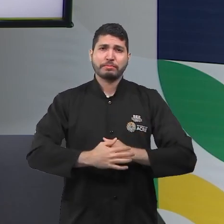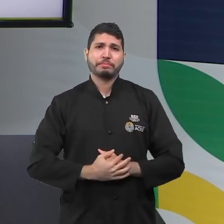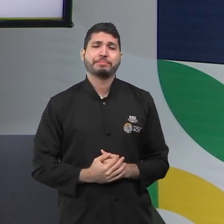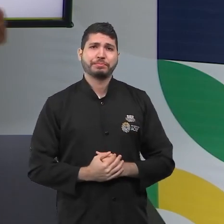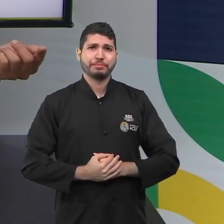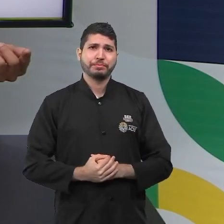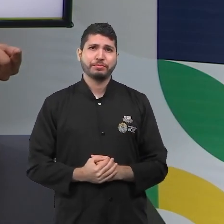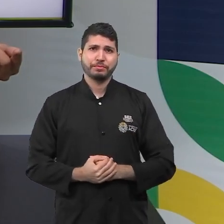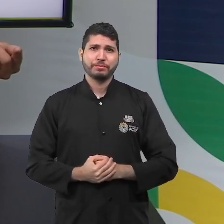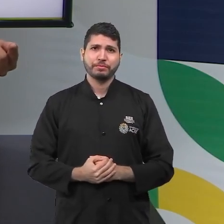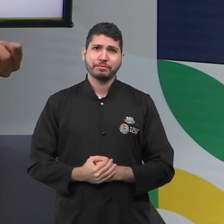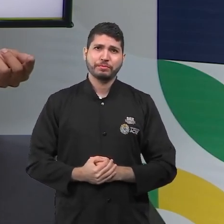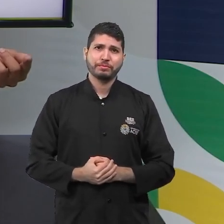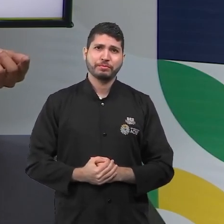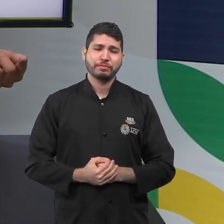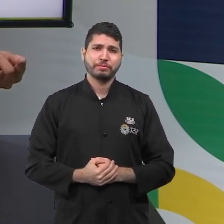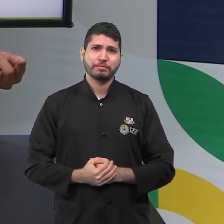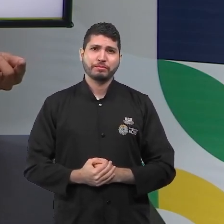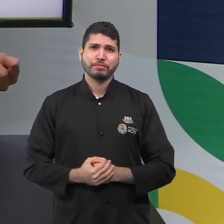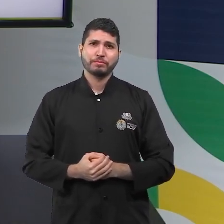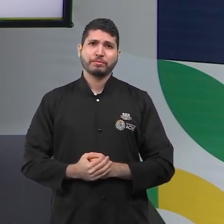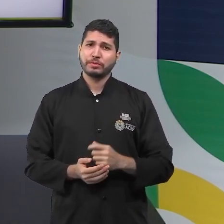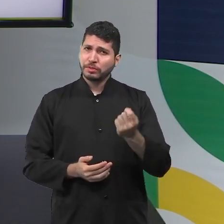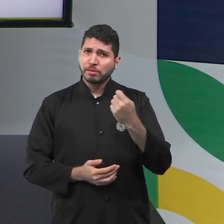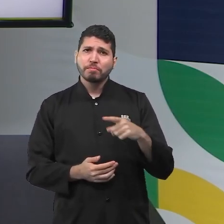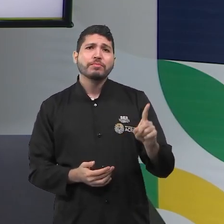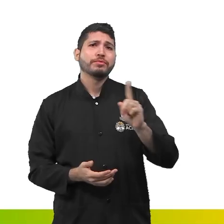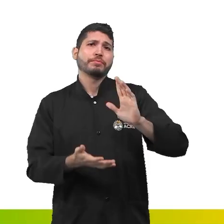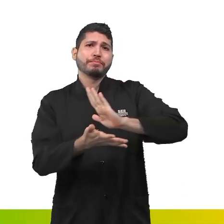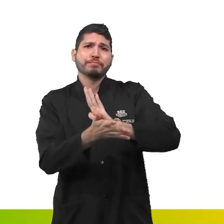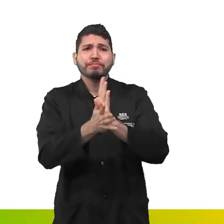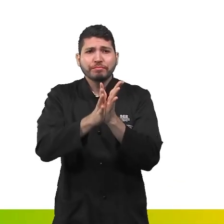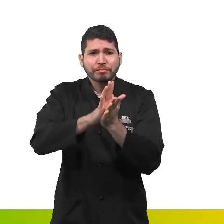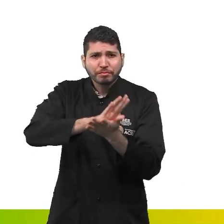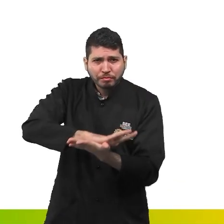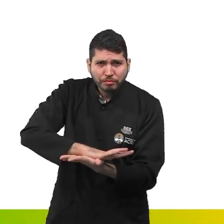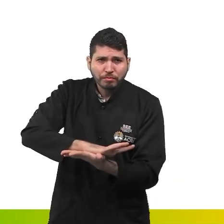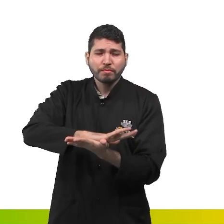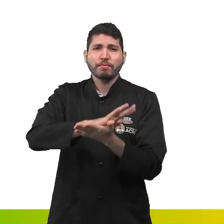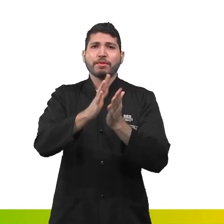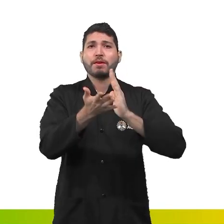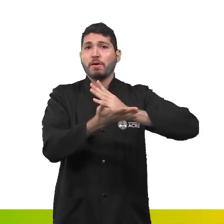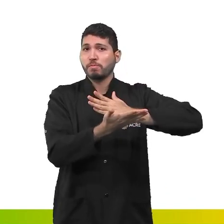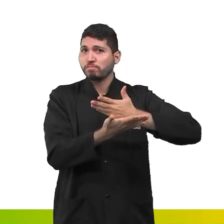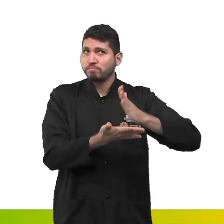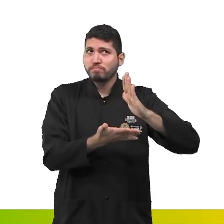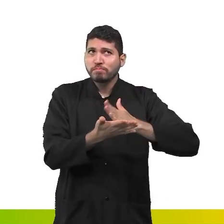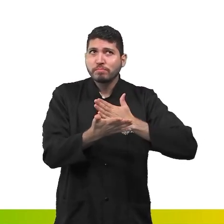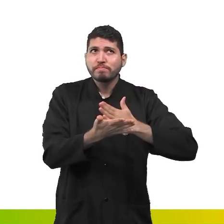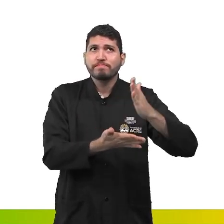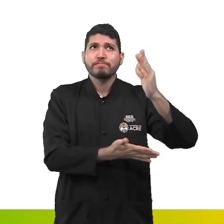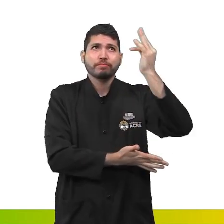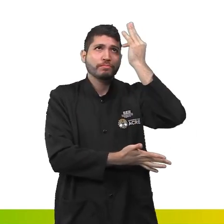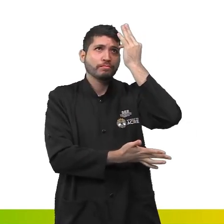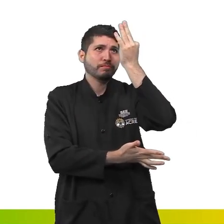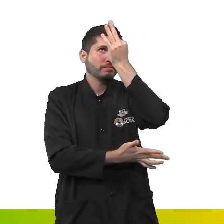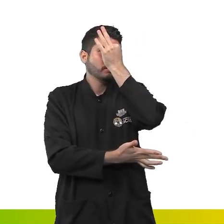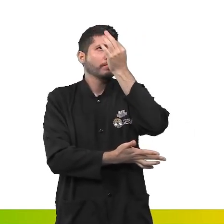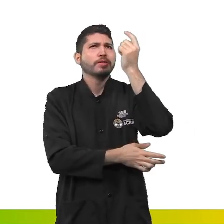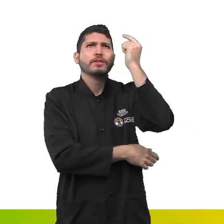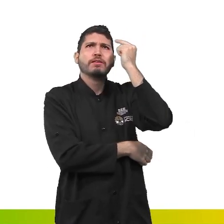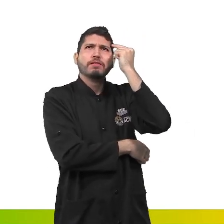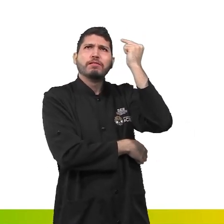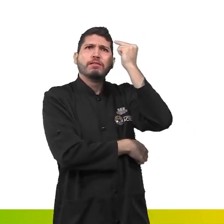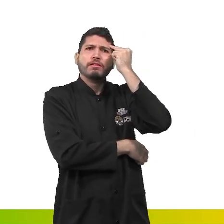verdade, nem deveria ser destruído. Bom, alguns filósofos começaram a questionar